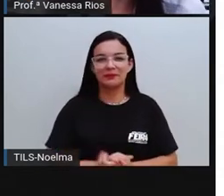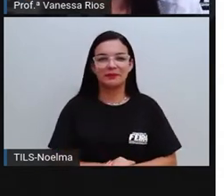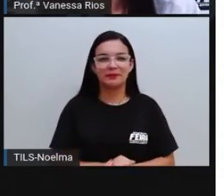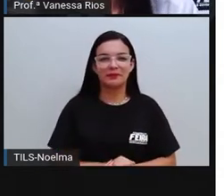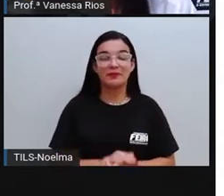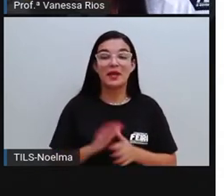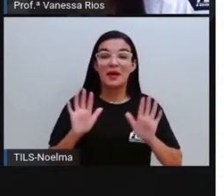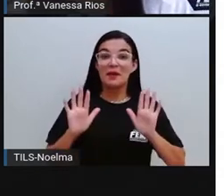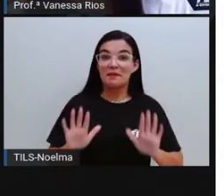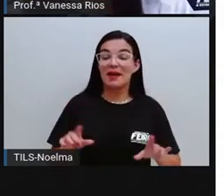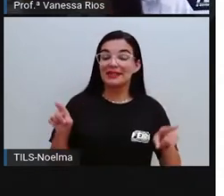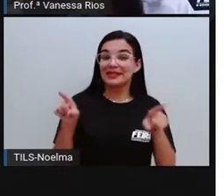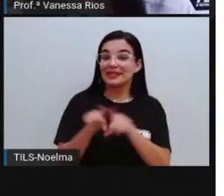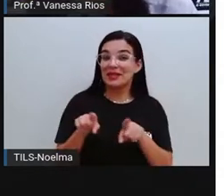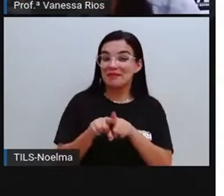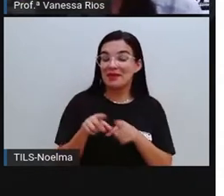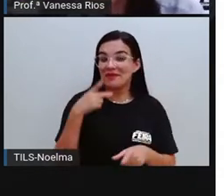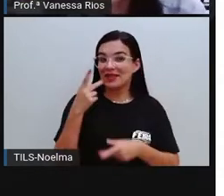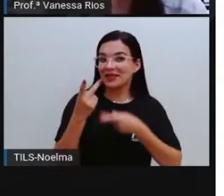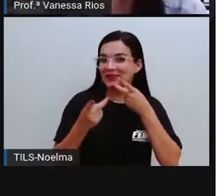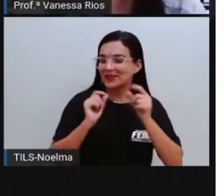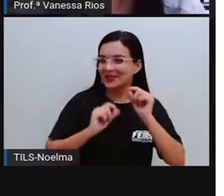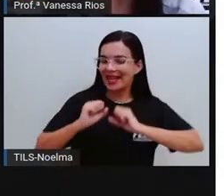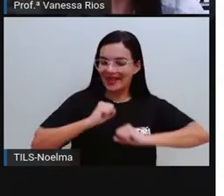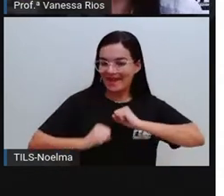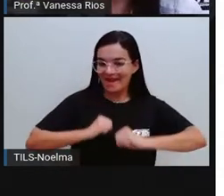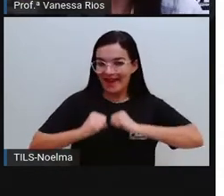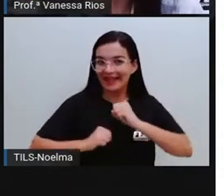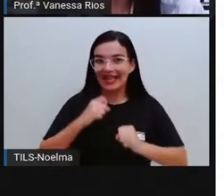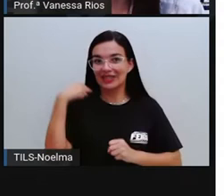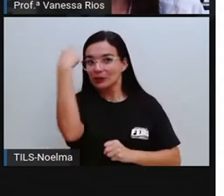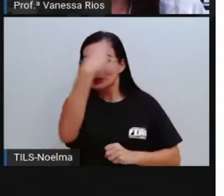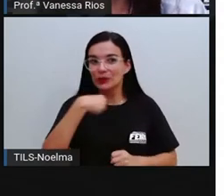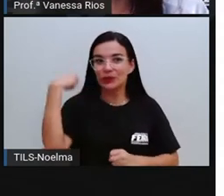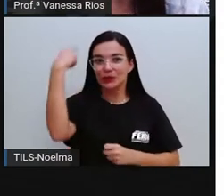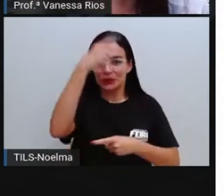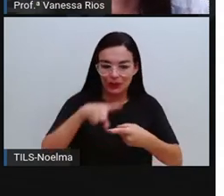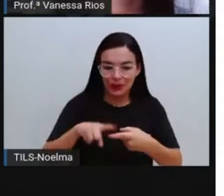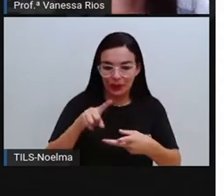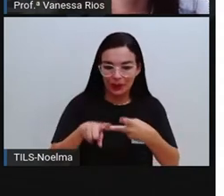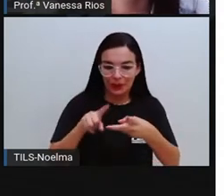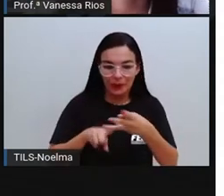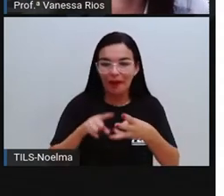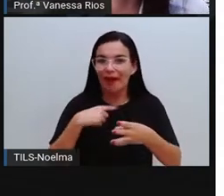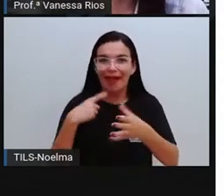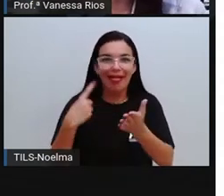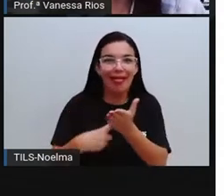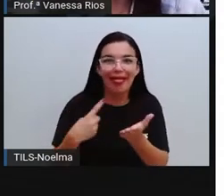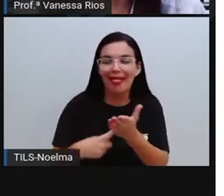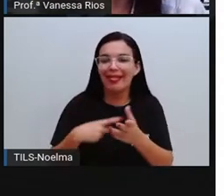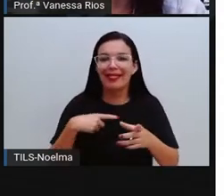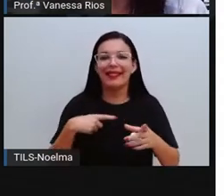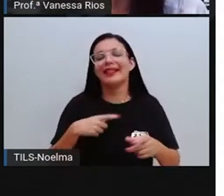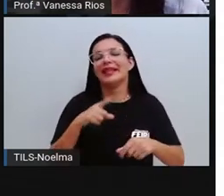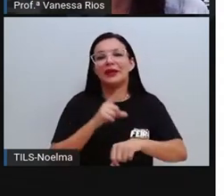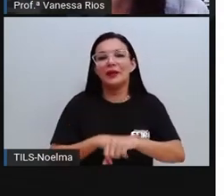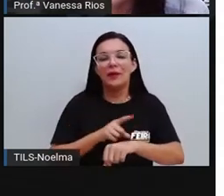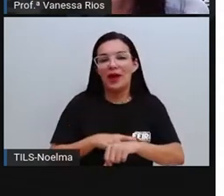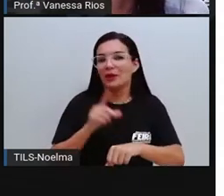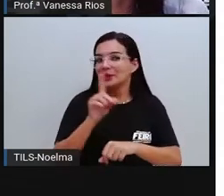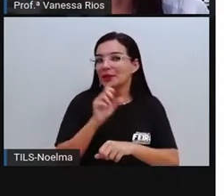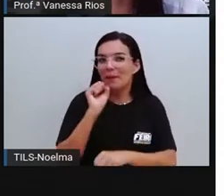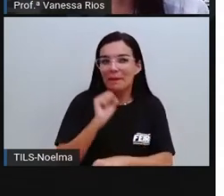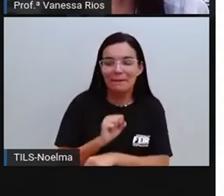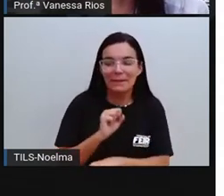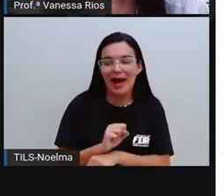Mas falando aí da correria, não é? Do dia a dia, de quantos compromissos, de quanto o relógio não